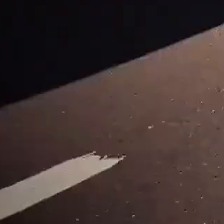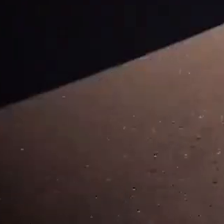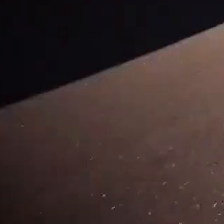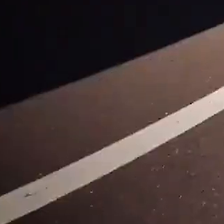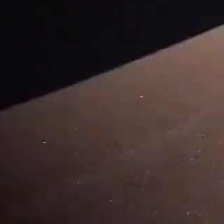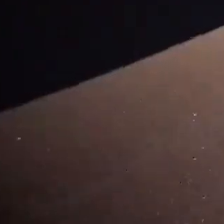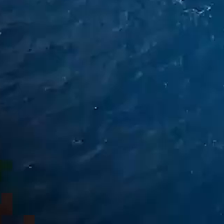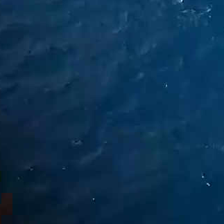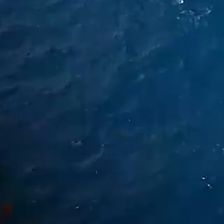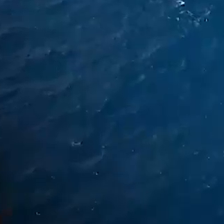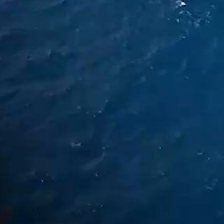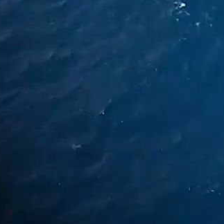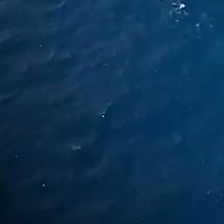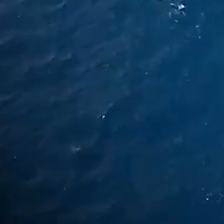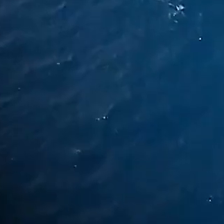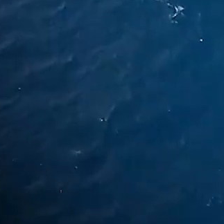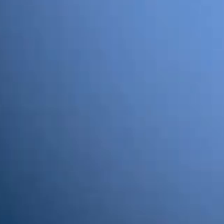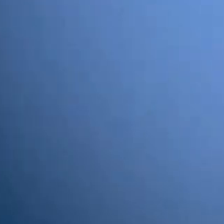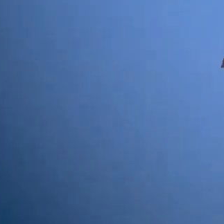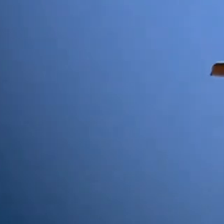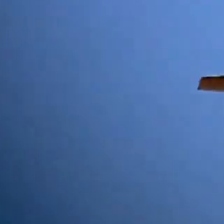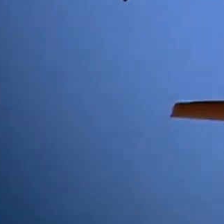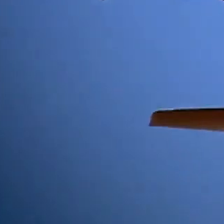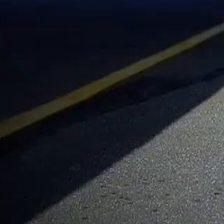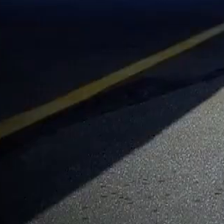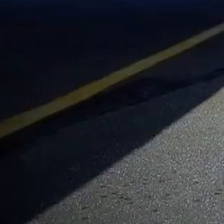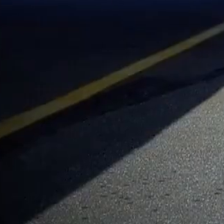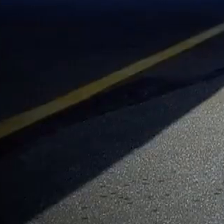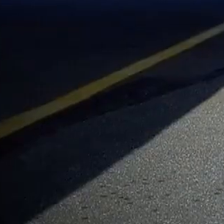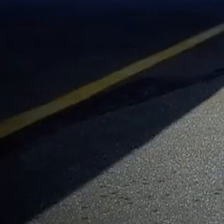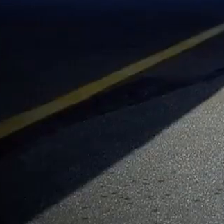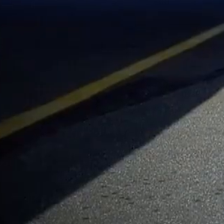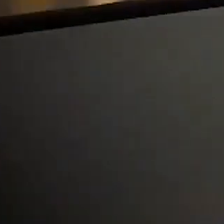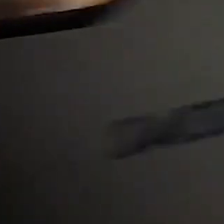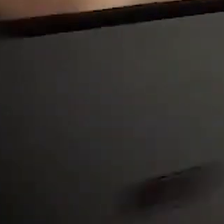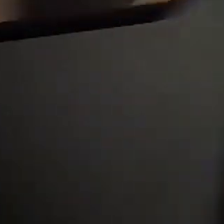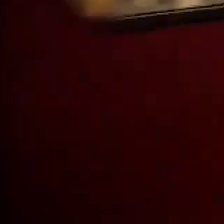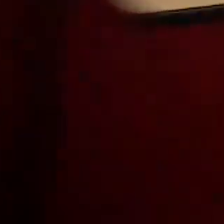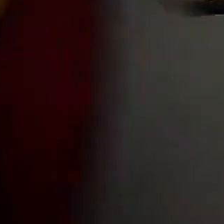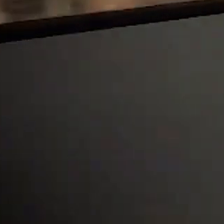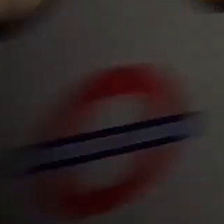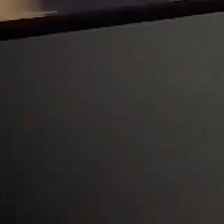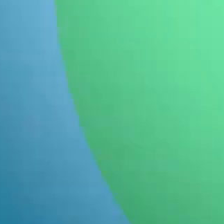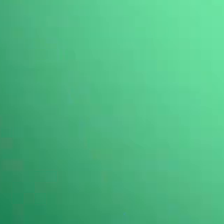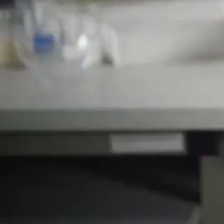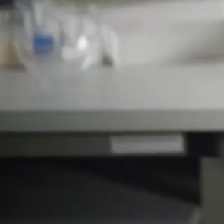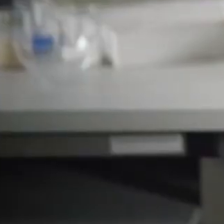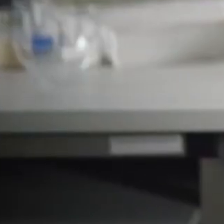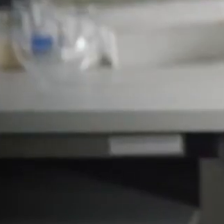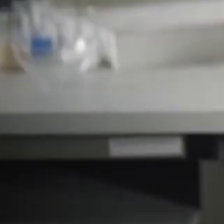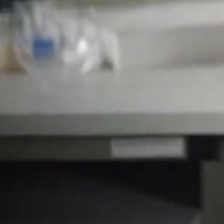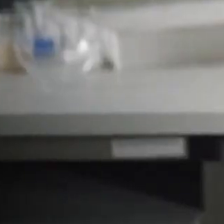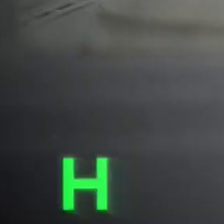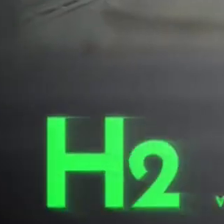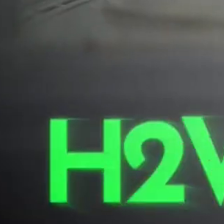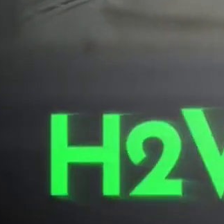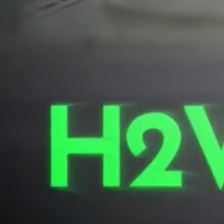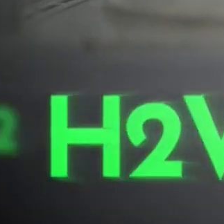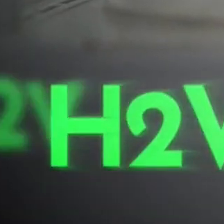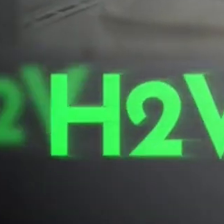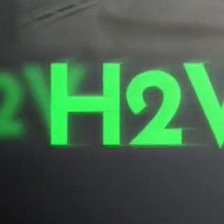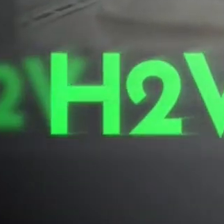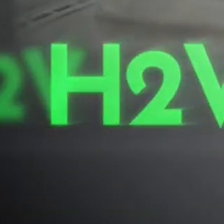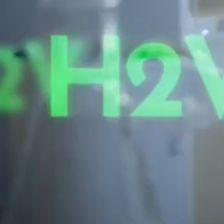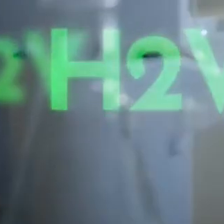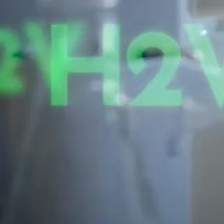transporte, os carros, caminhões, navios, aviões e trens serão mais eficientes e menos poluentes. A cadeia do hidrogênio verde também